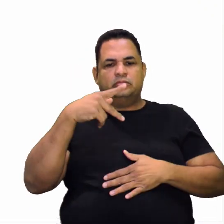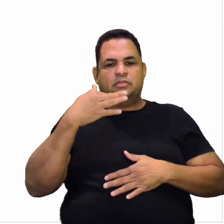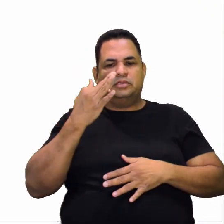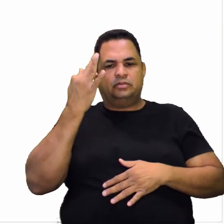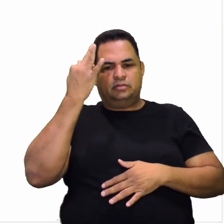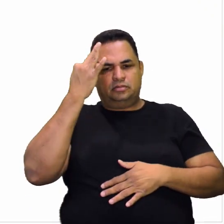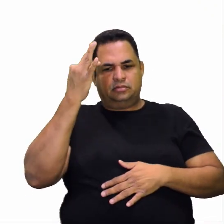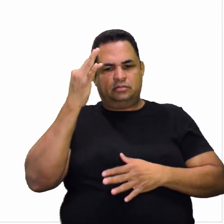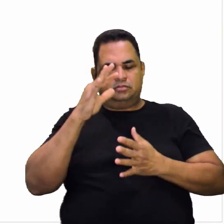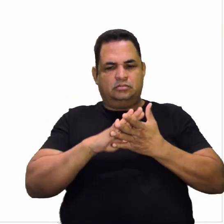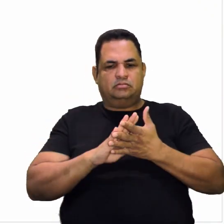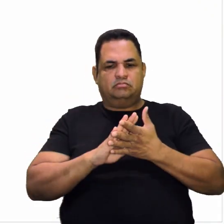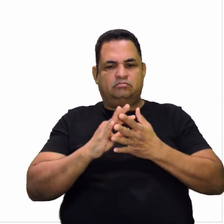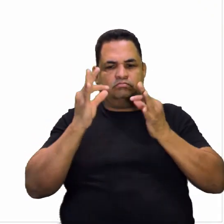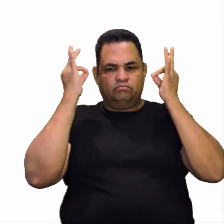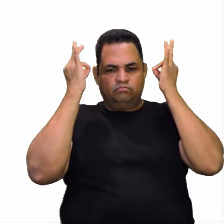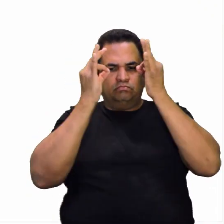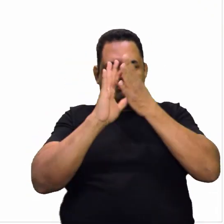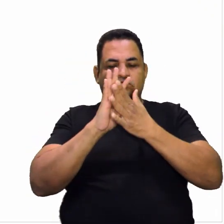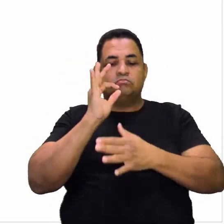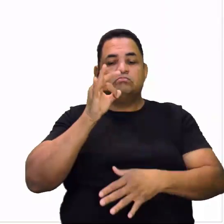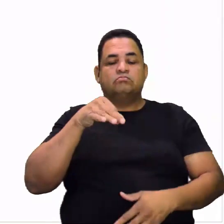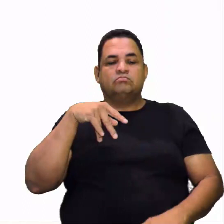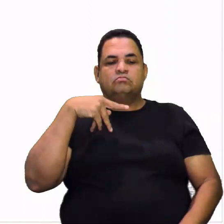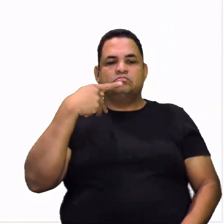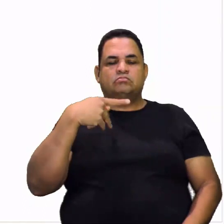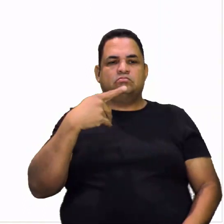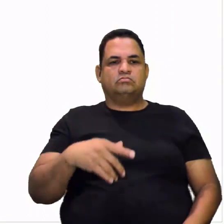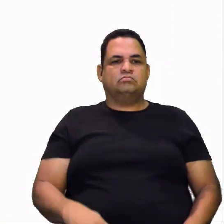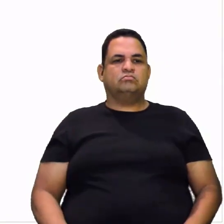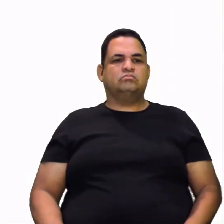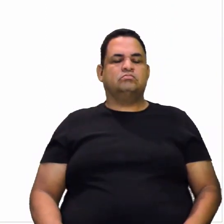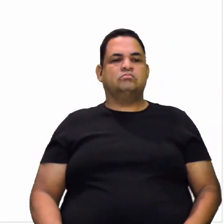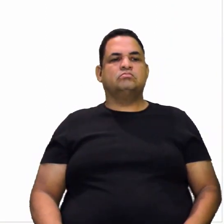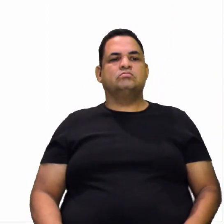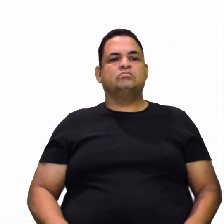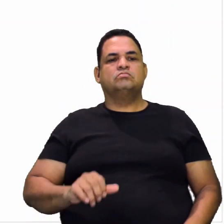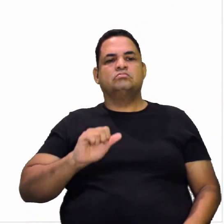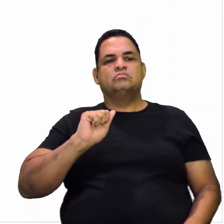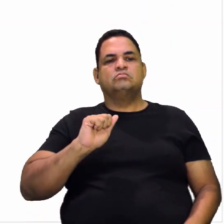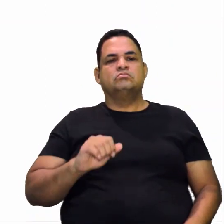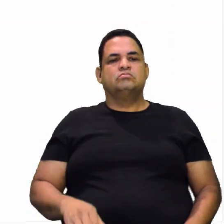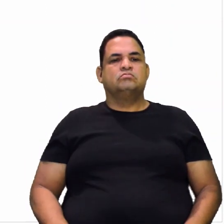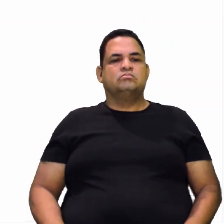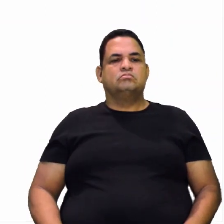grega, é correto afirmar. Vamos lá. A.